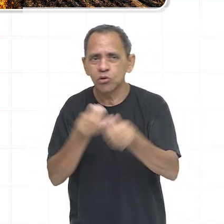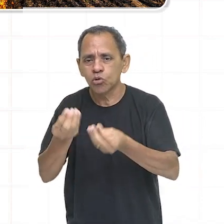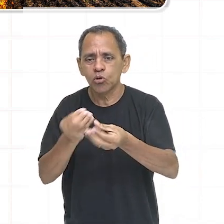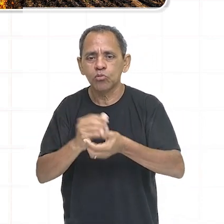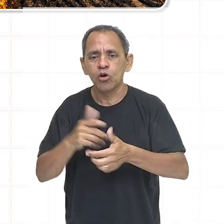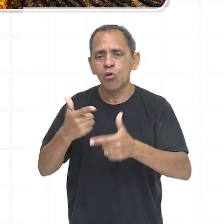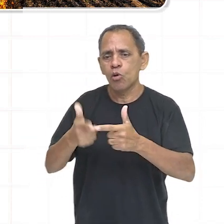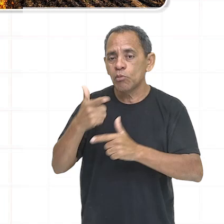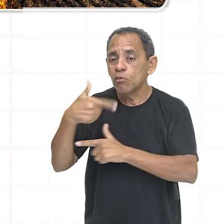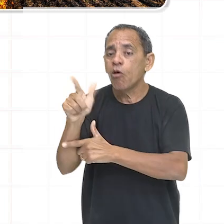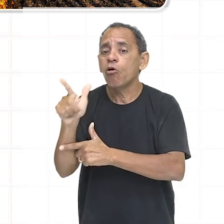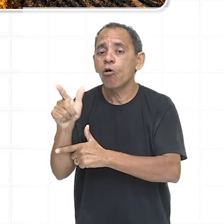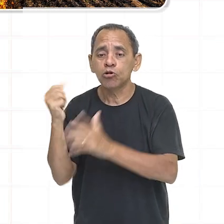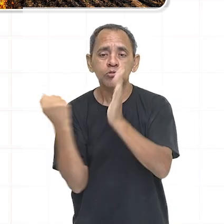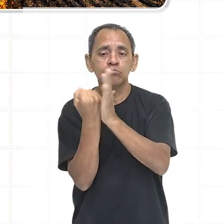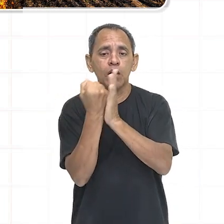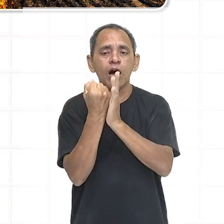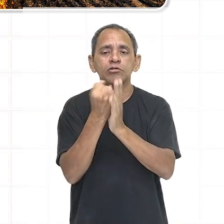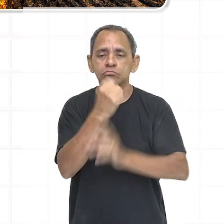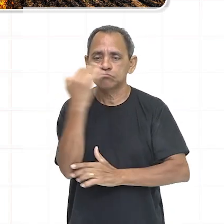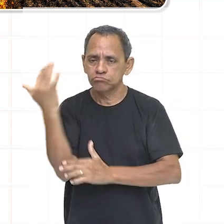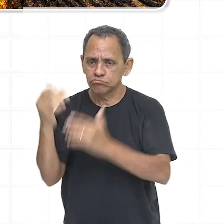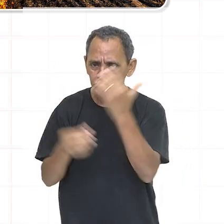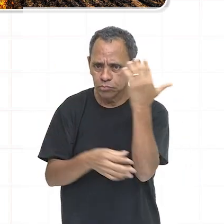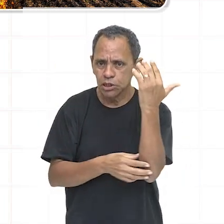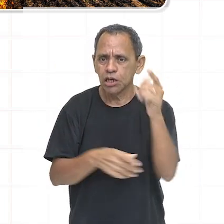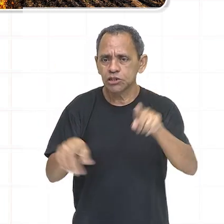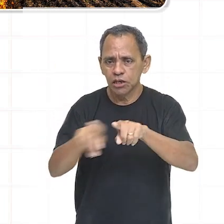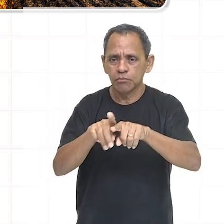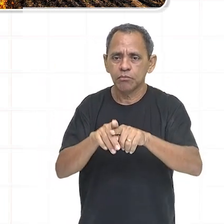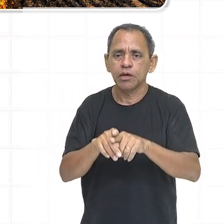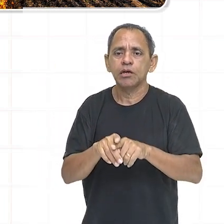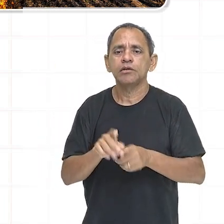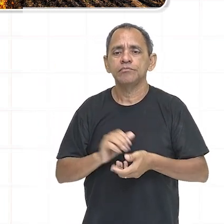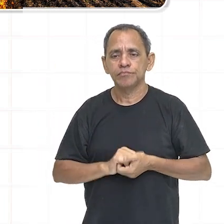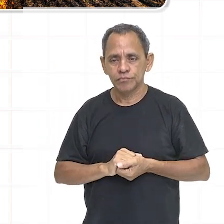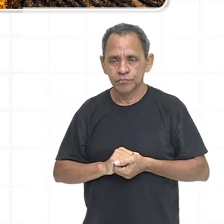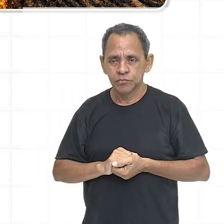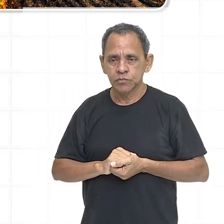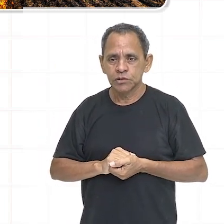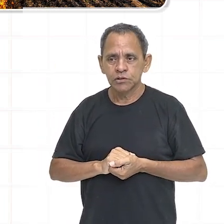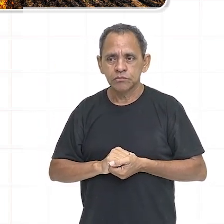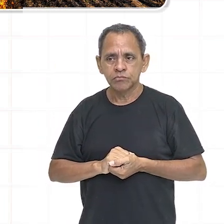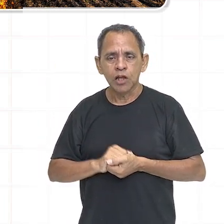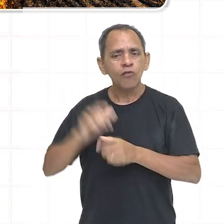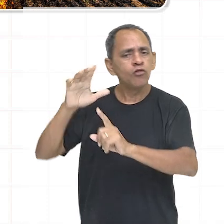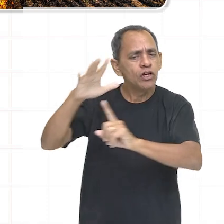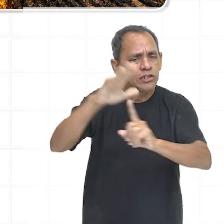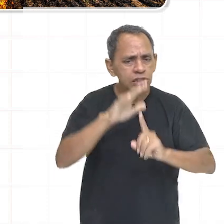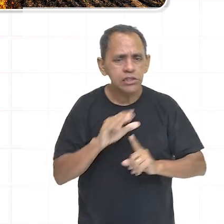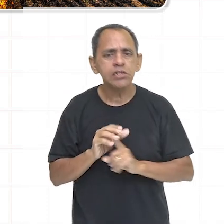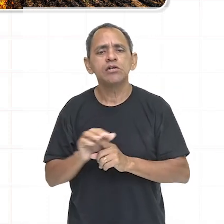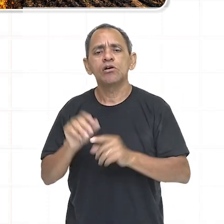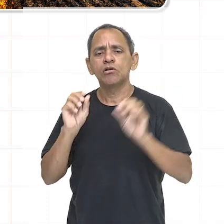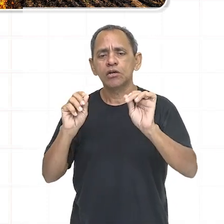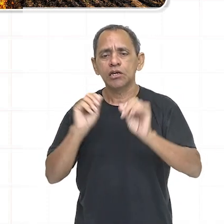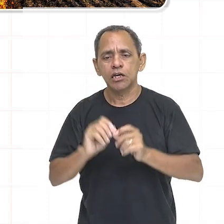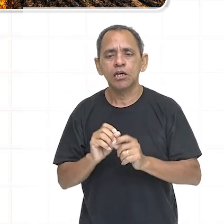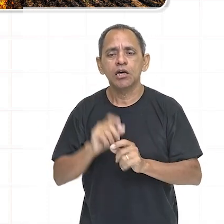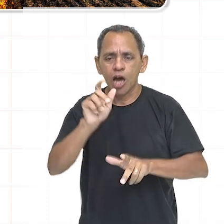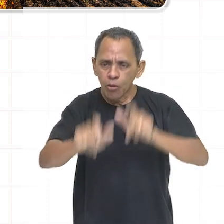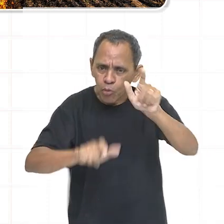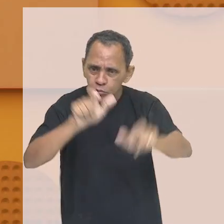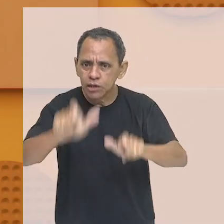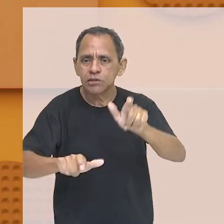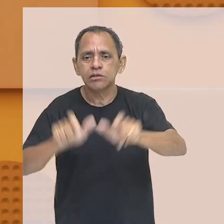ligado ao impacto ambiental que também chega até a população. Tá certo, gente? Então, esse é o momento aí da